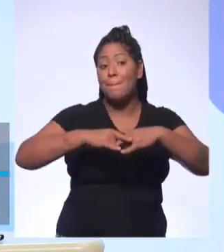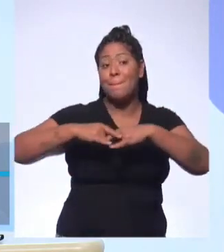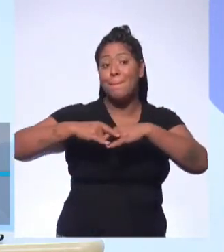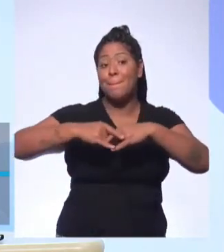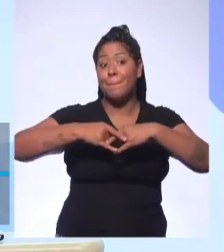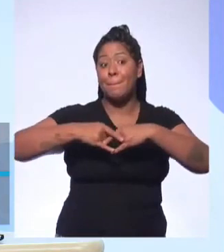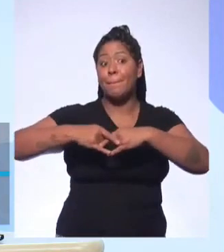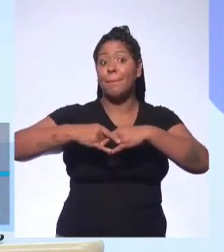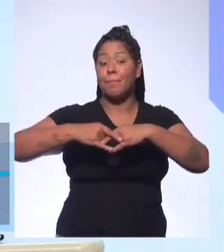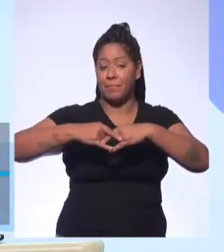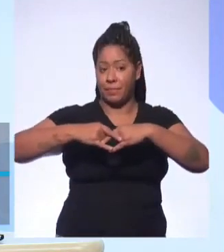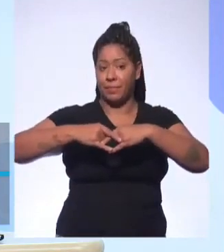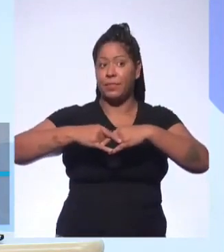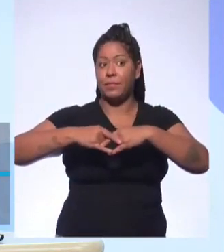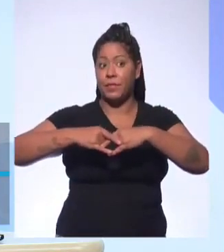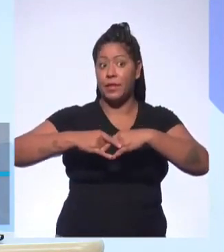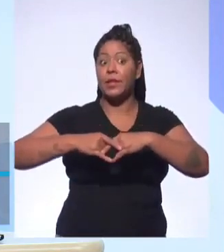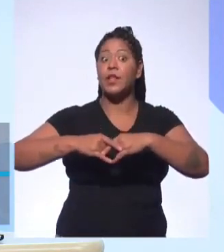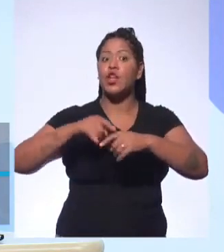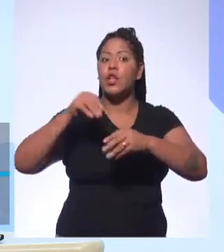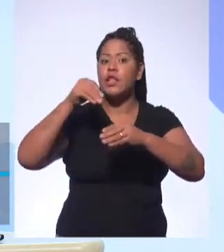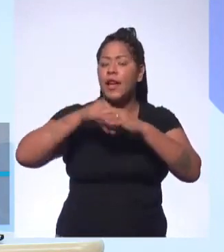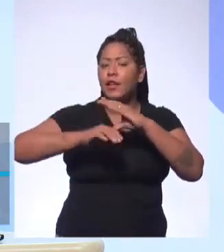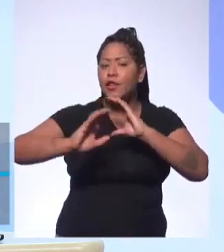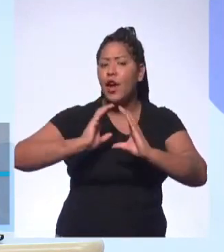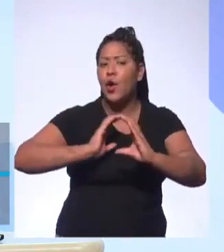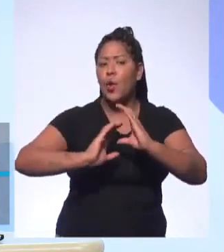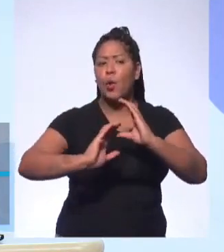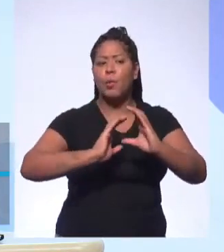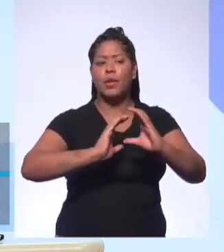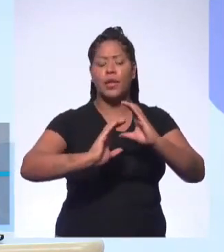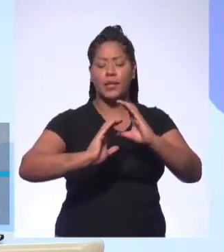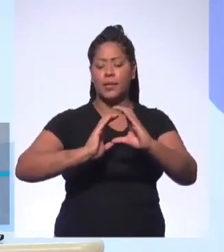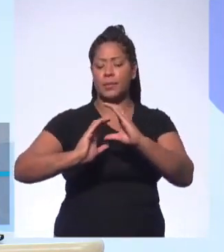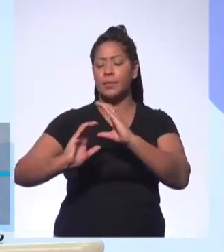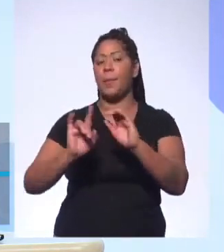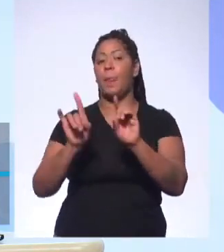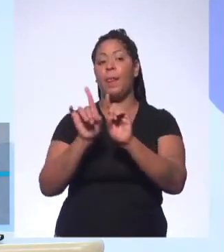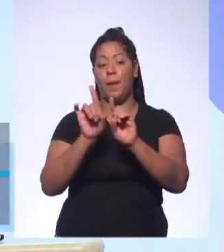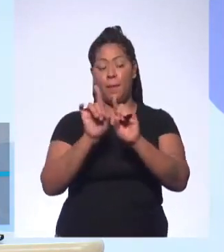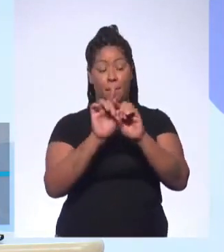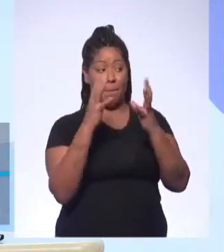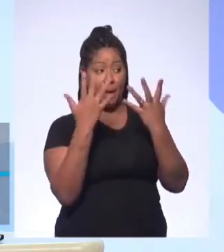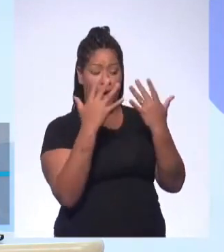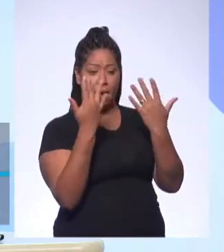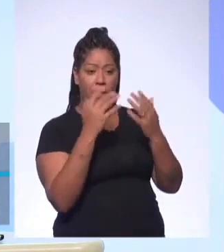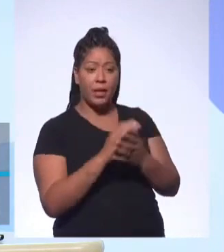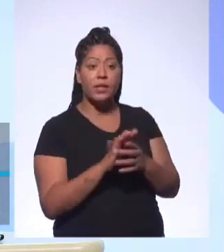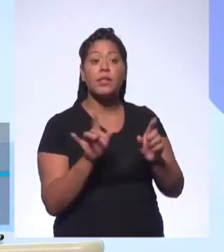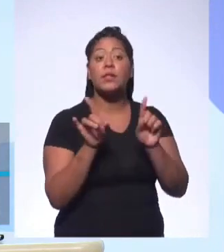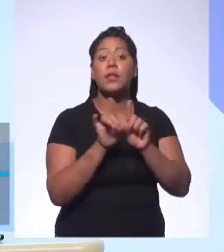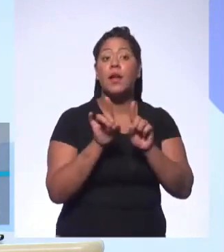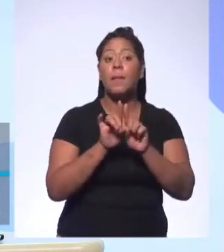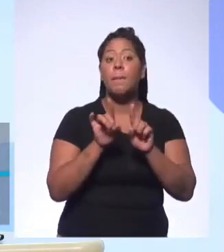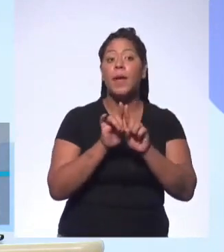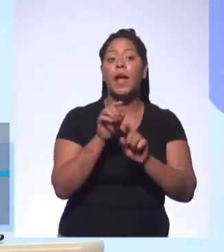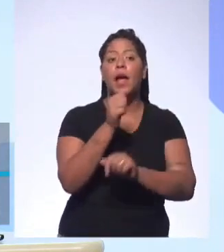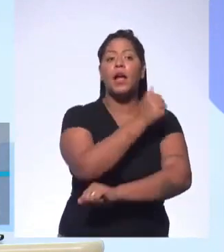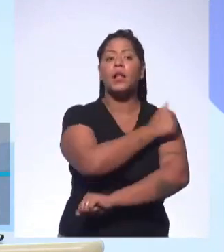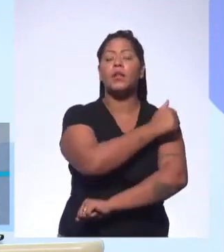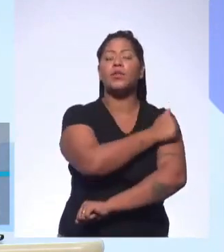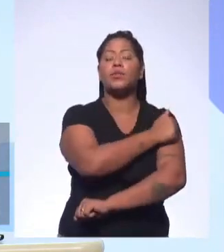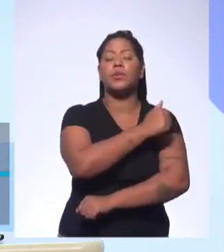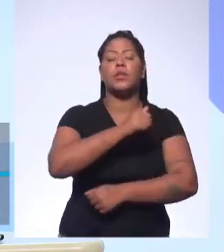a prevenção com a comunicação. Muito Colocou bem. aqui Luana Gabriel, aluno lá da escola